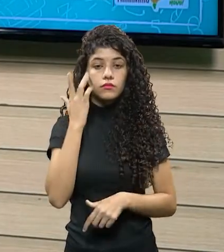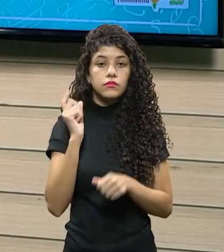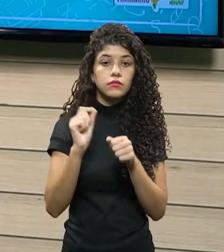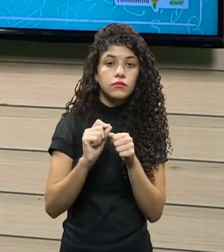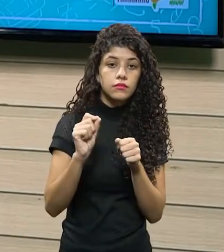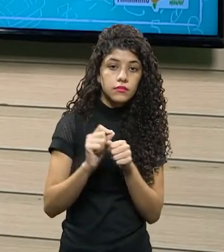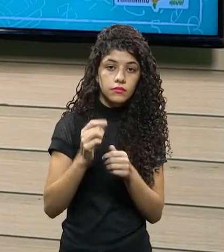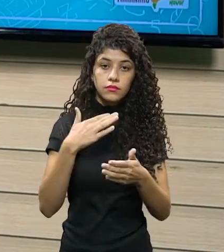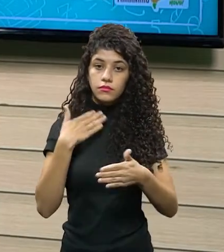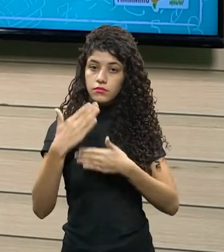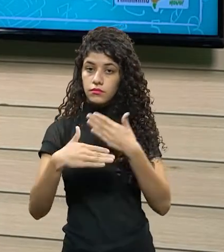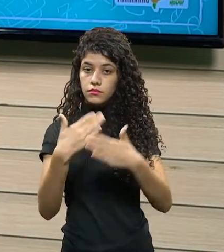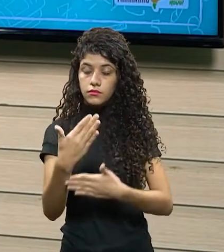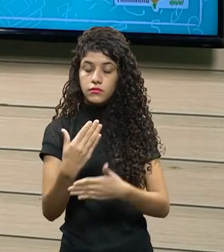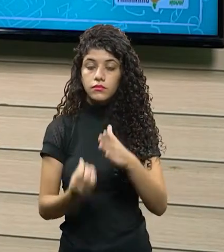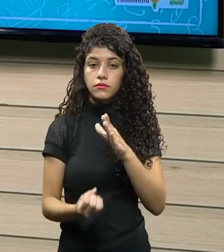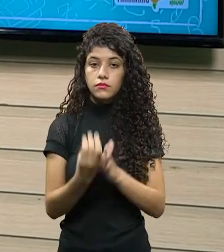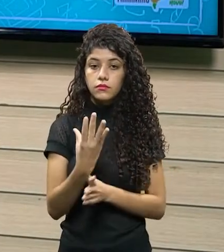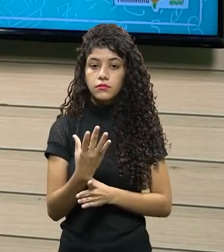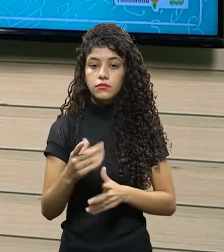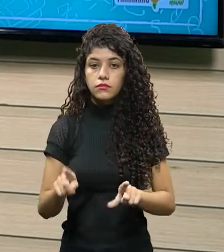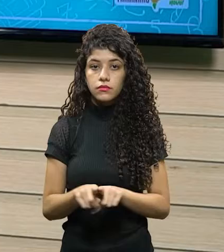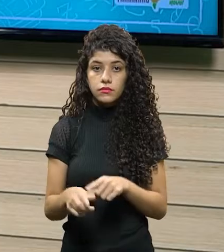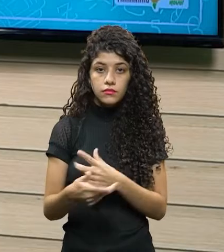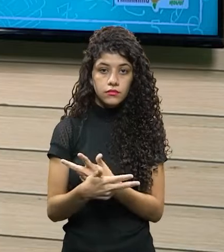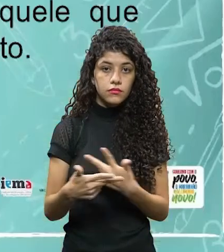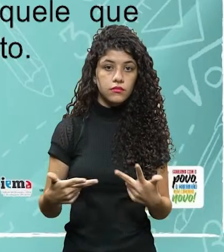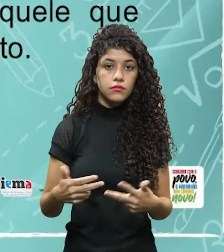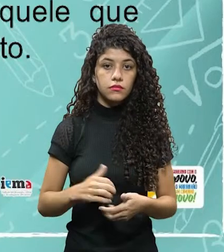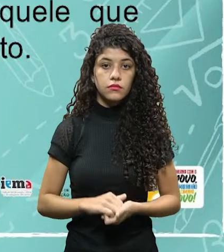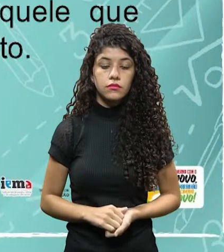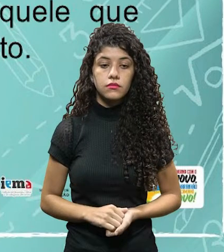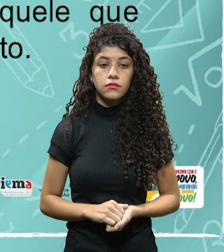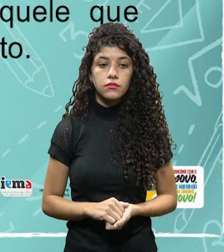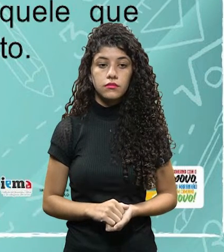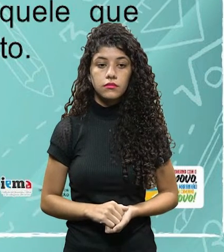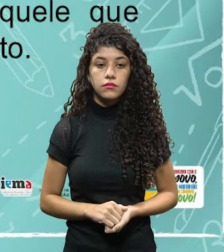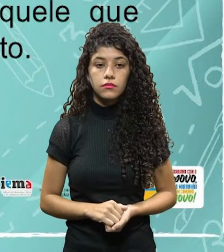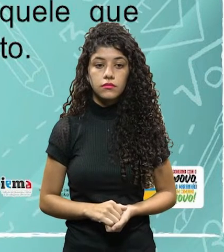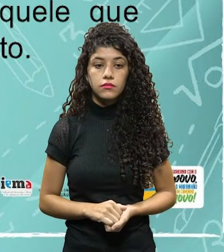que estão nesse processo de produção, e entre outros.